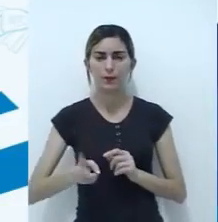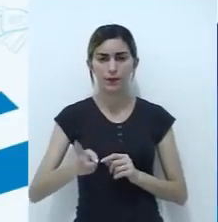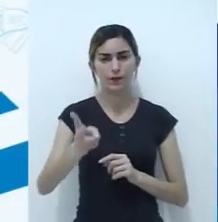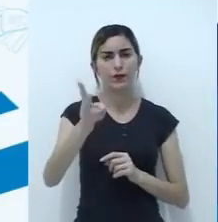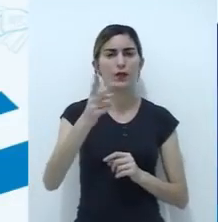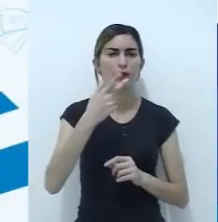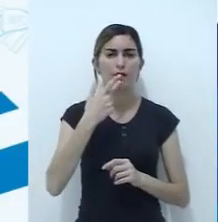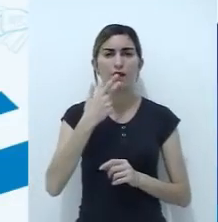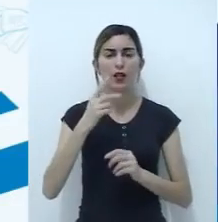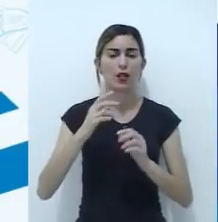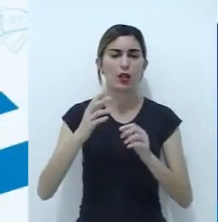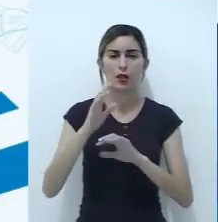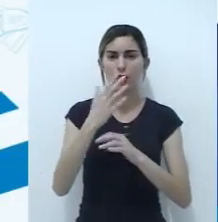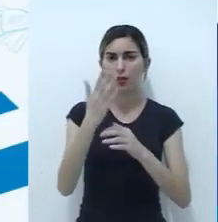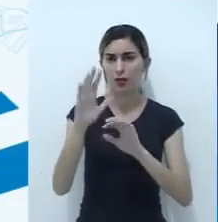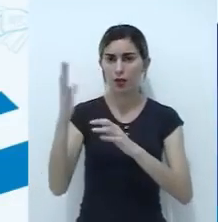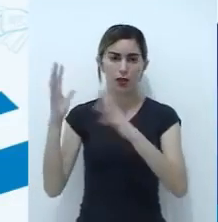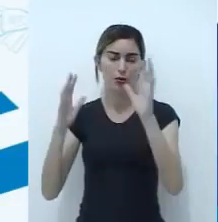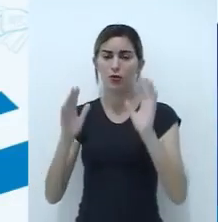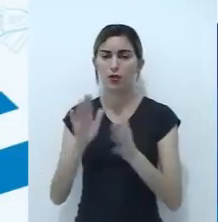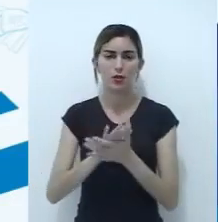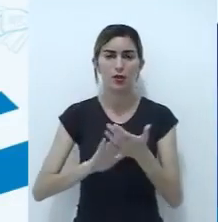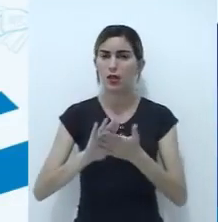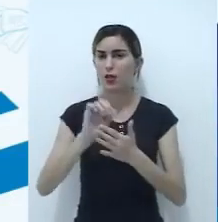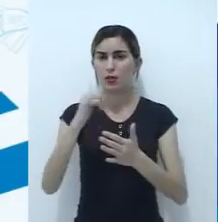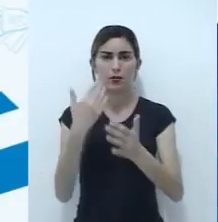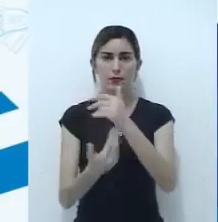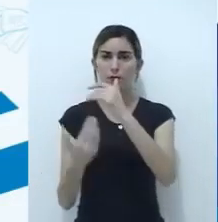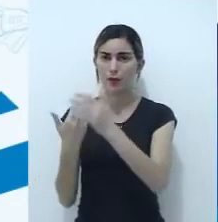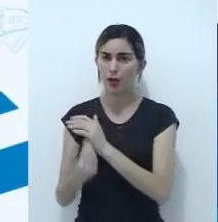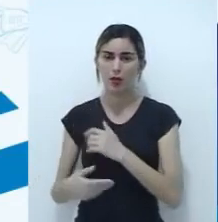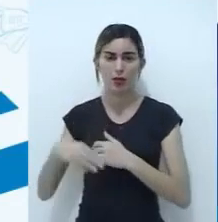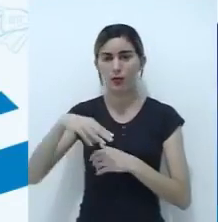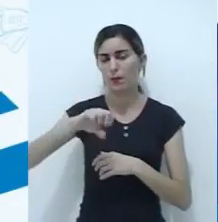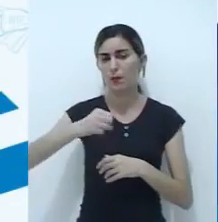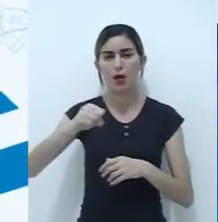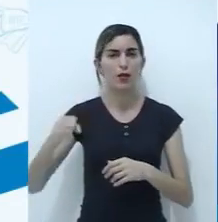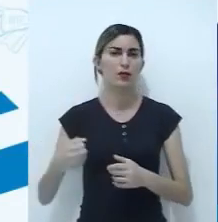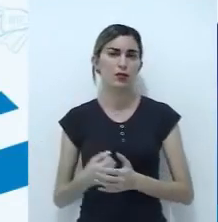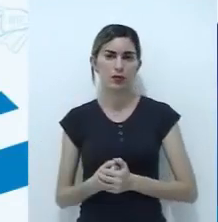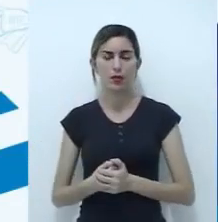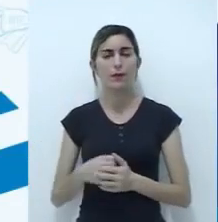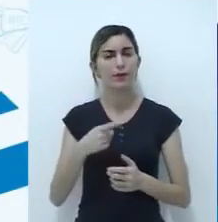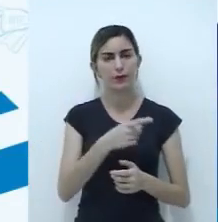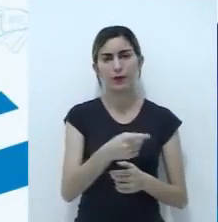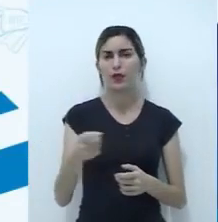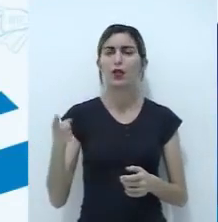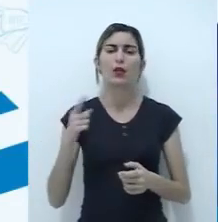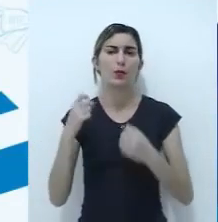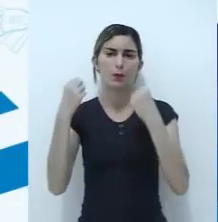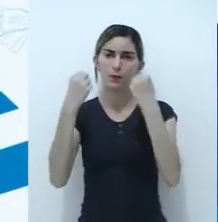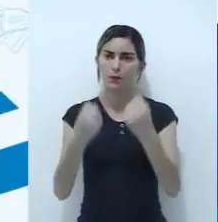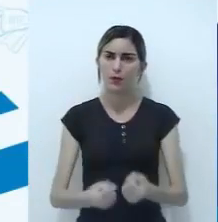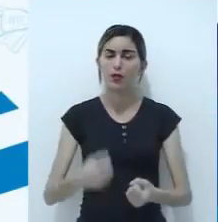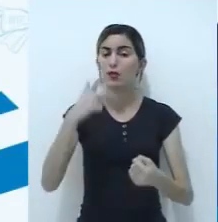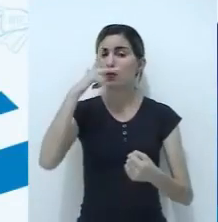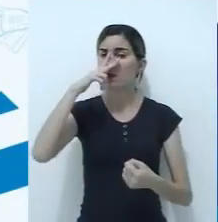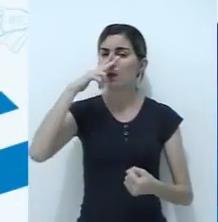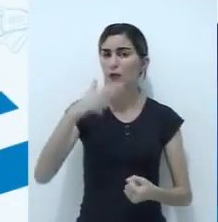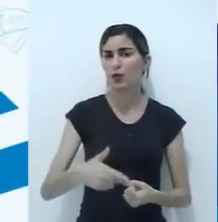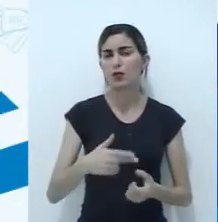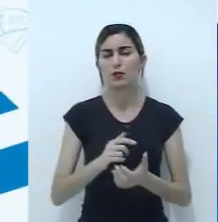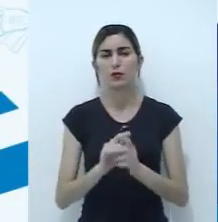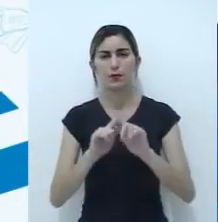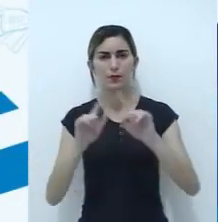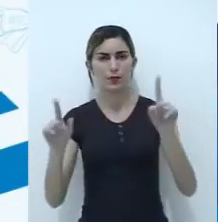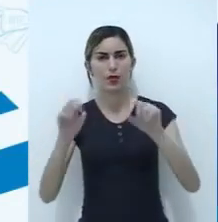permanecer, dizendo que na natureza nada se perde em relação à questão das massas. A massa ela vai estar ali, o peso vai ser o